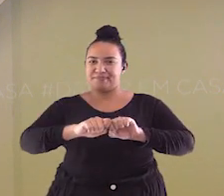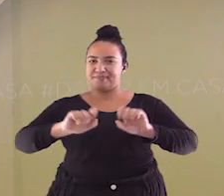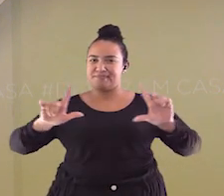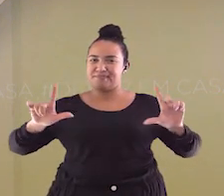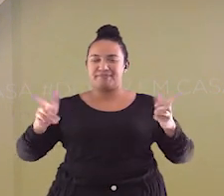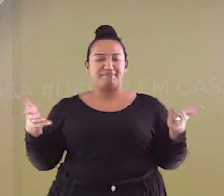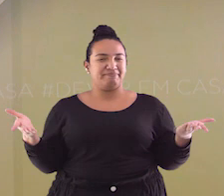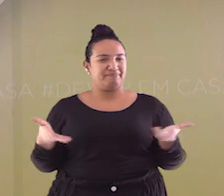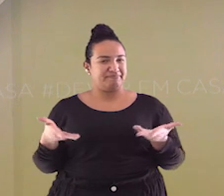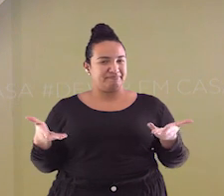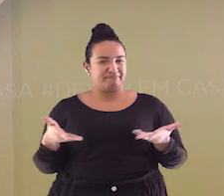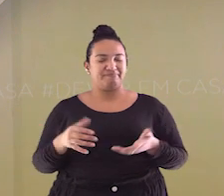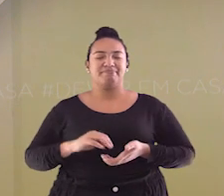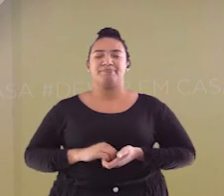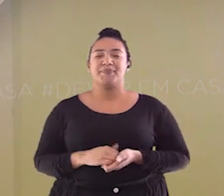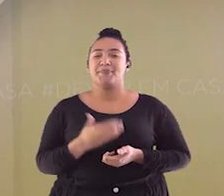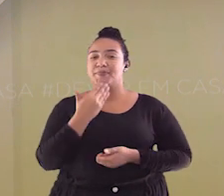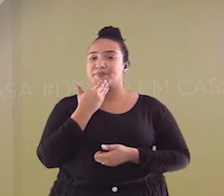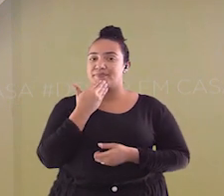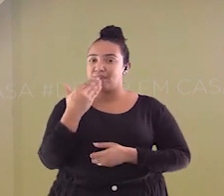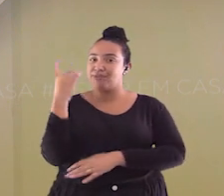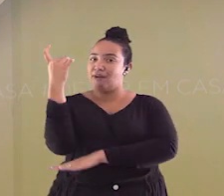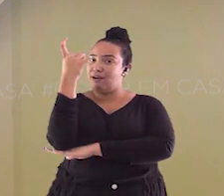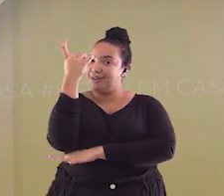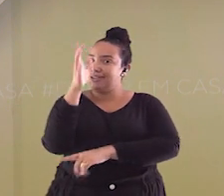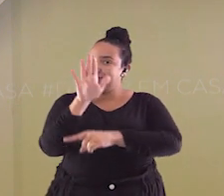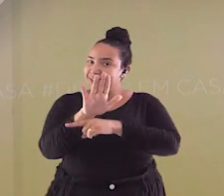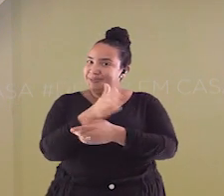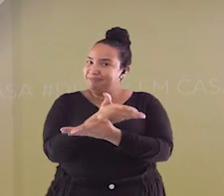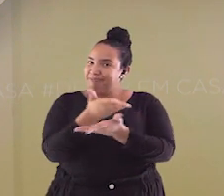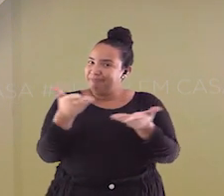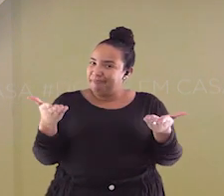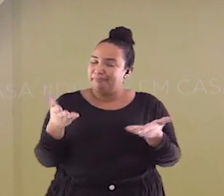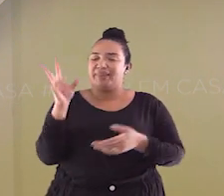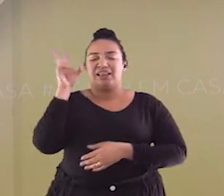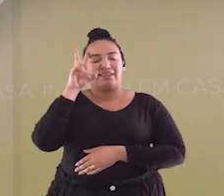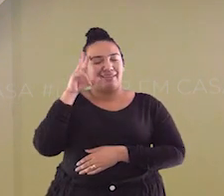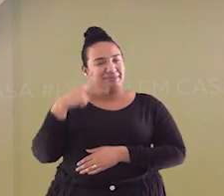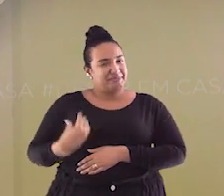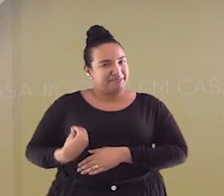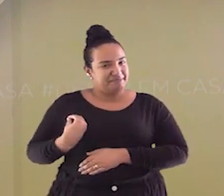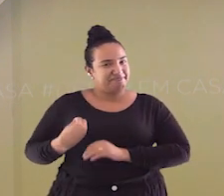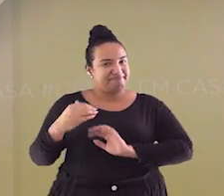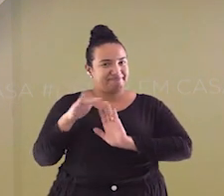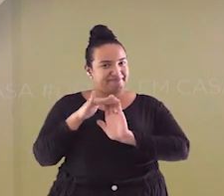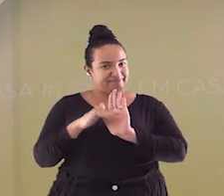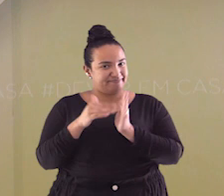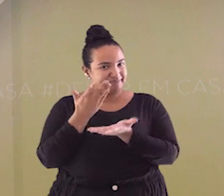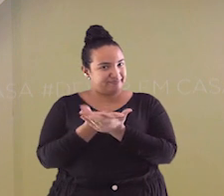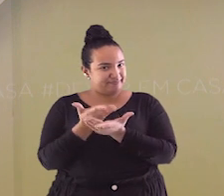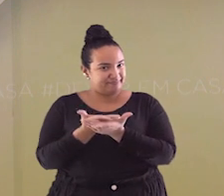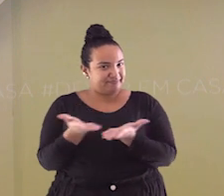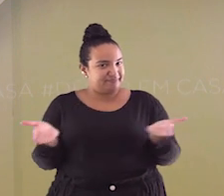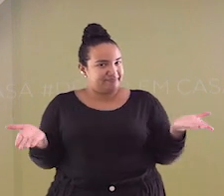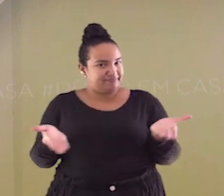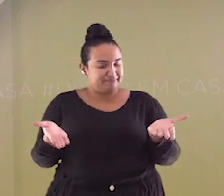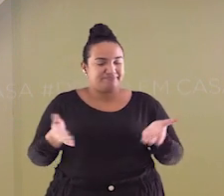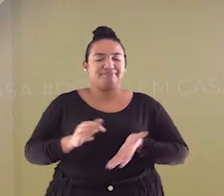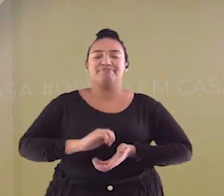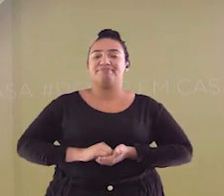que aparece aí na sua tela. Peça ajuda ao seu responsável e não deixe de registrar sua presença em nossa